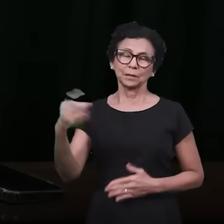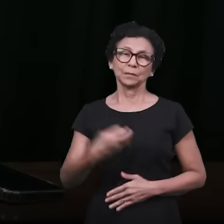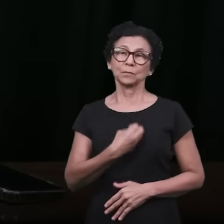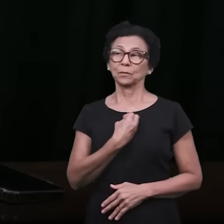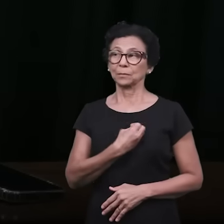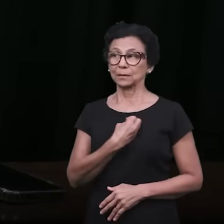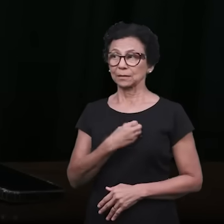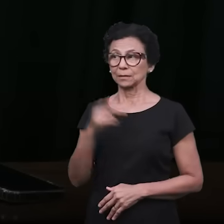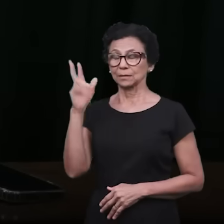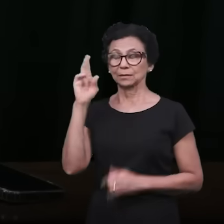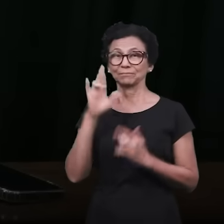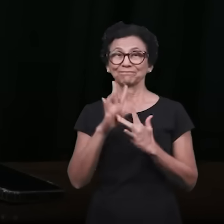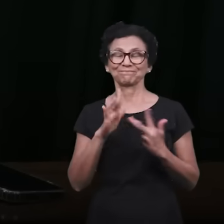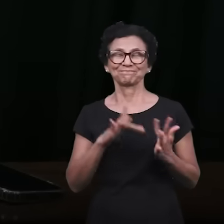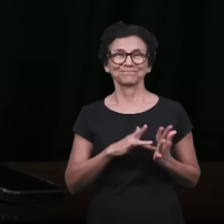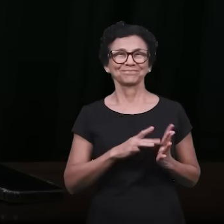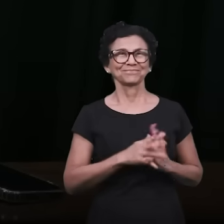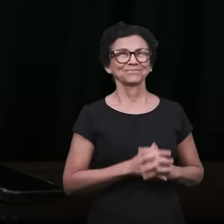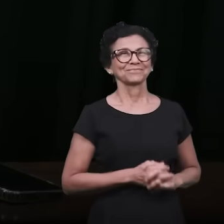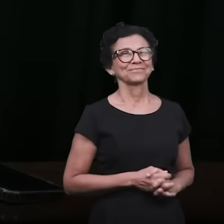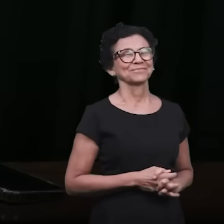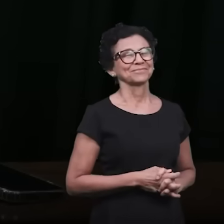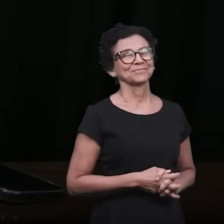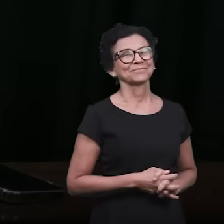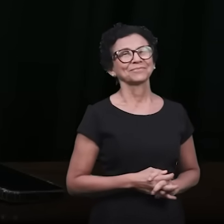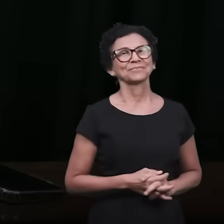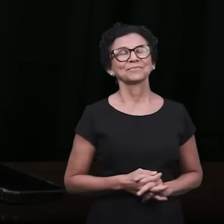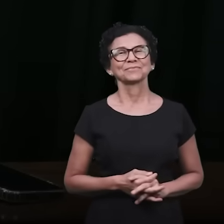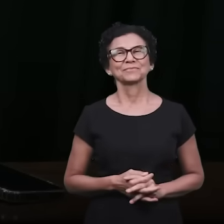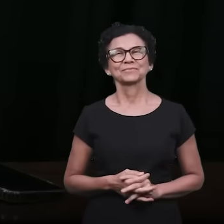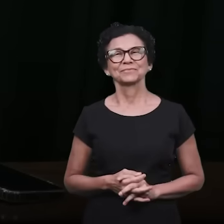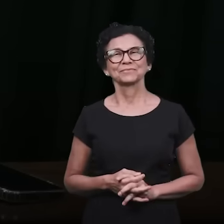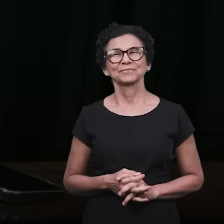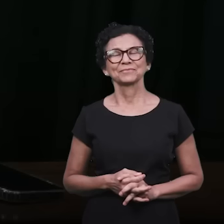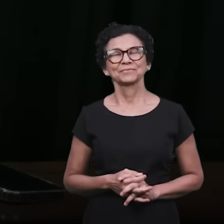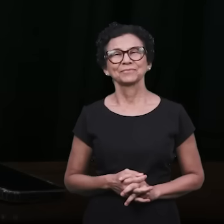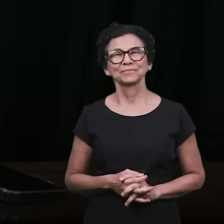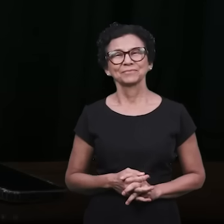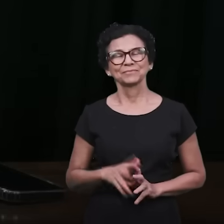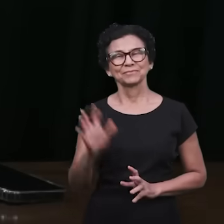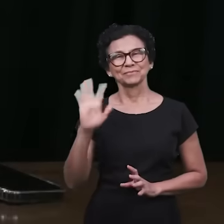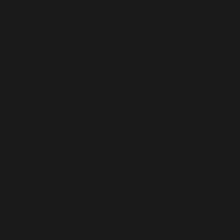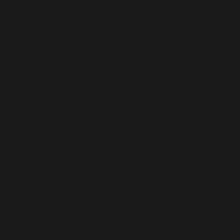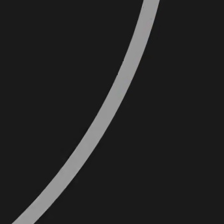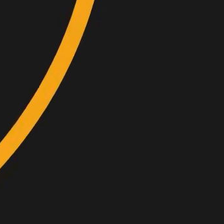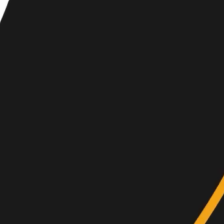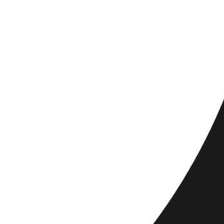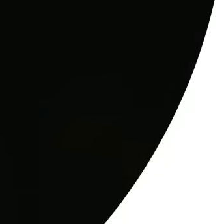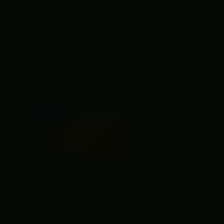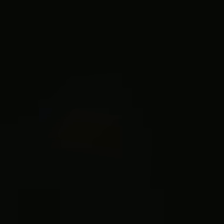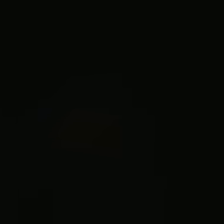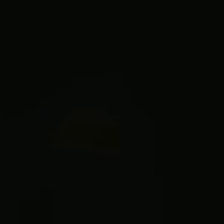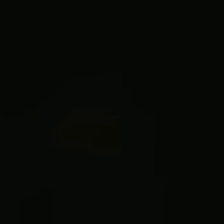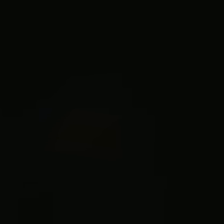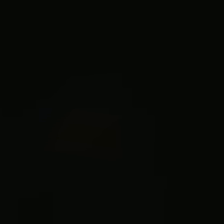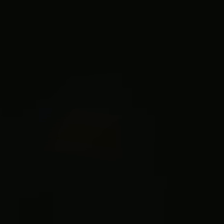Paz do Senhor, pastor. A paz do Senhor a todos. Paz do Senhor a todos e até o próximo programa.